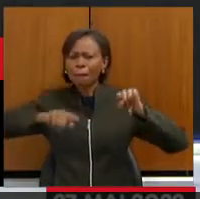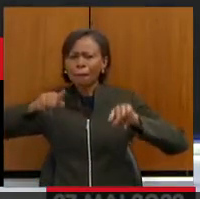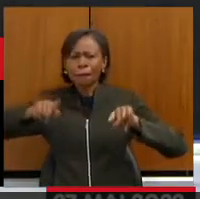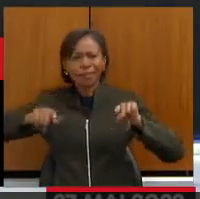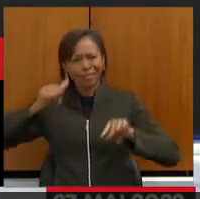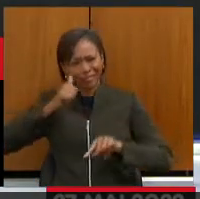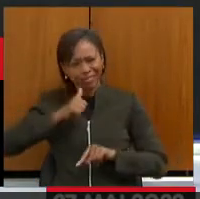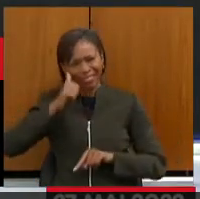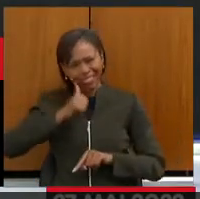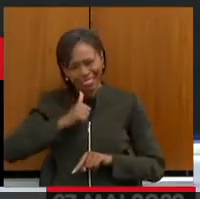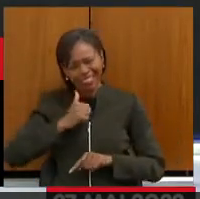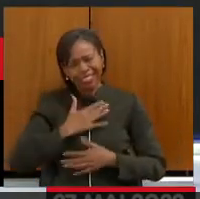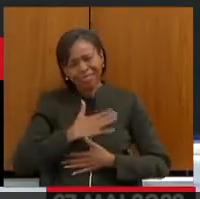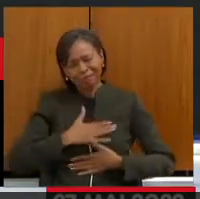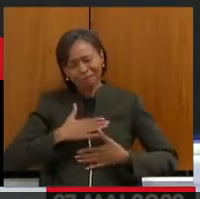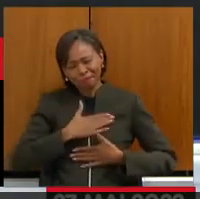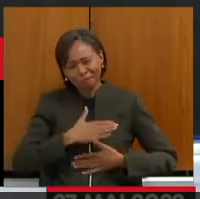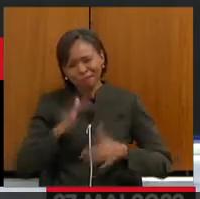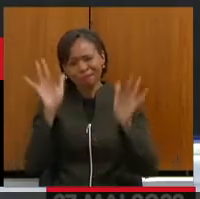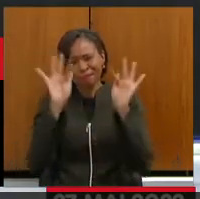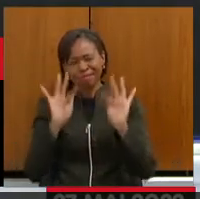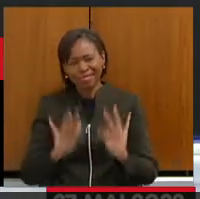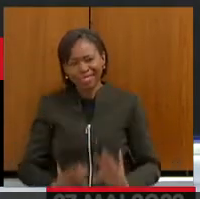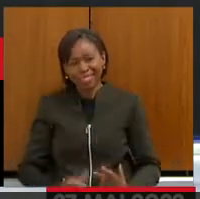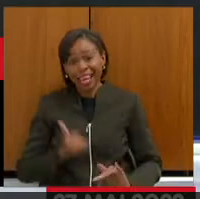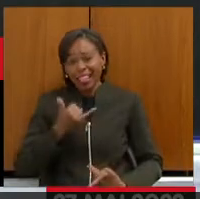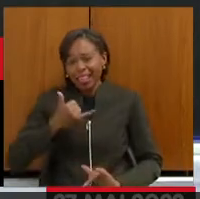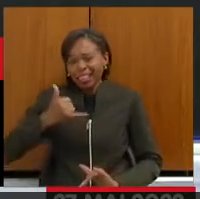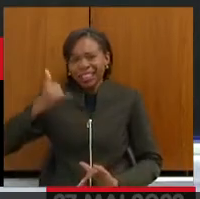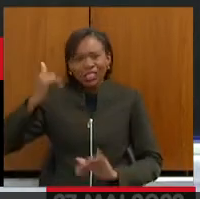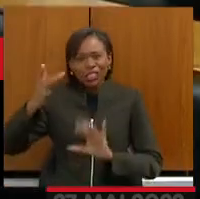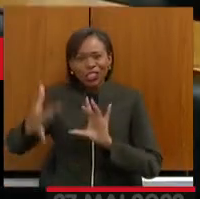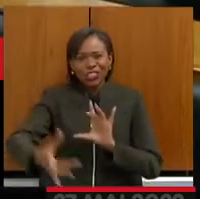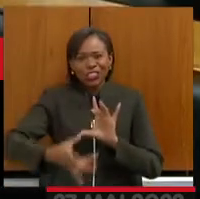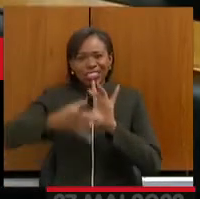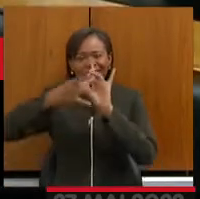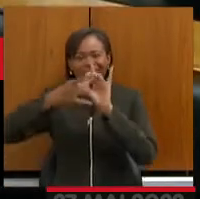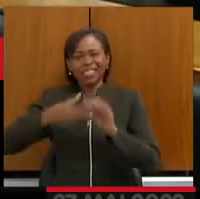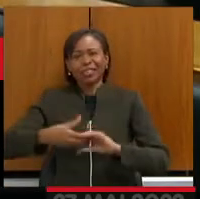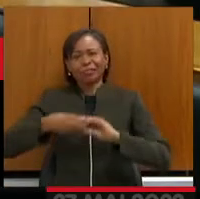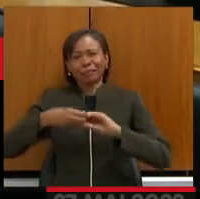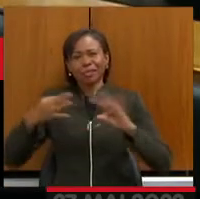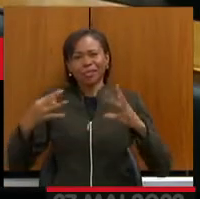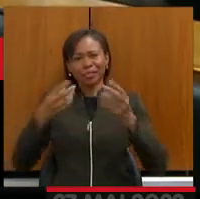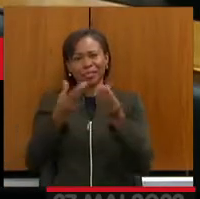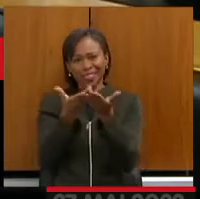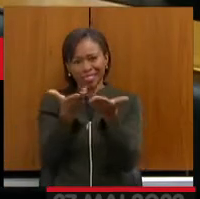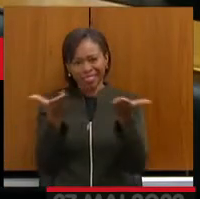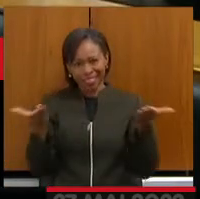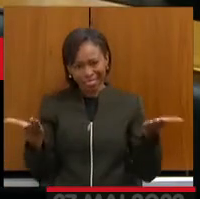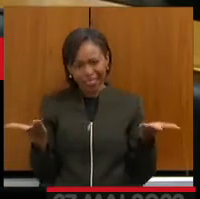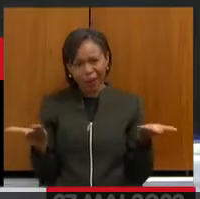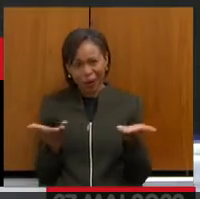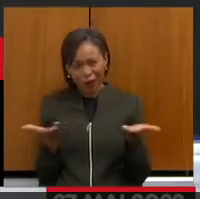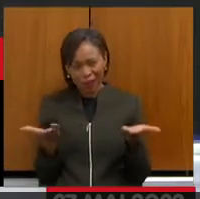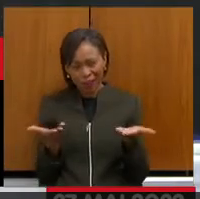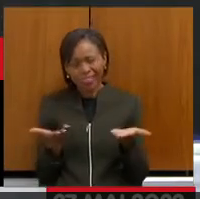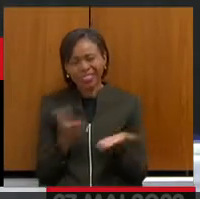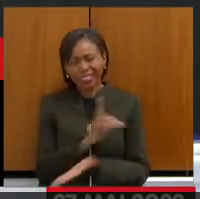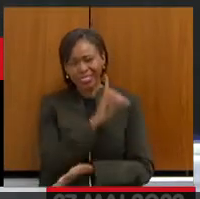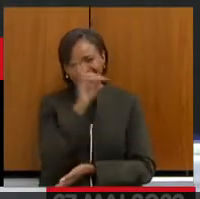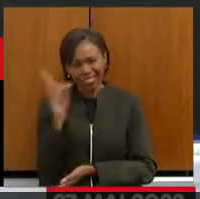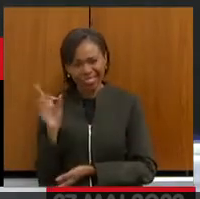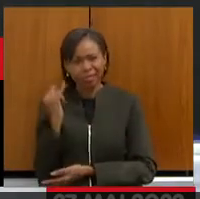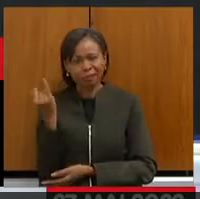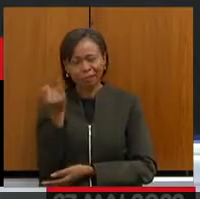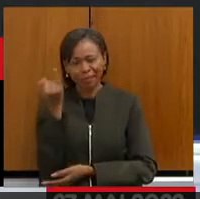então é com a felicidade muito grande uma energia que o comprimento todos vocês que estão aqui nessa tarde no dia tão importante